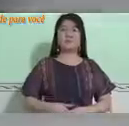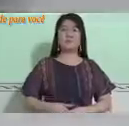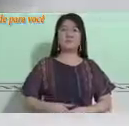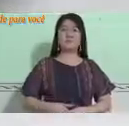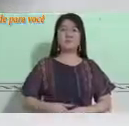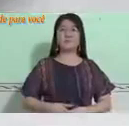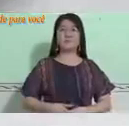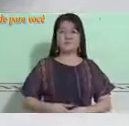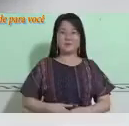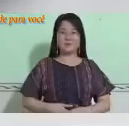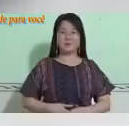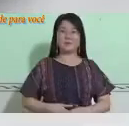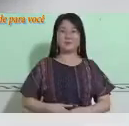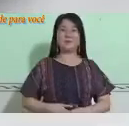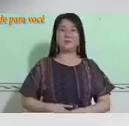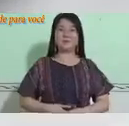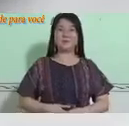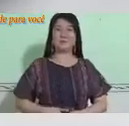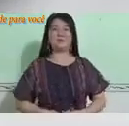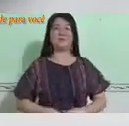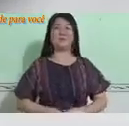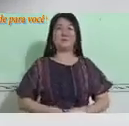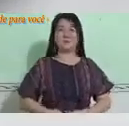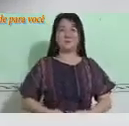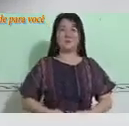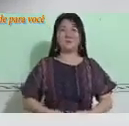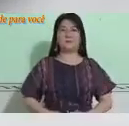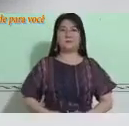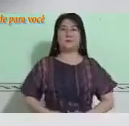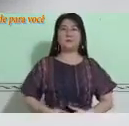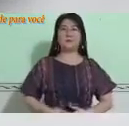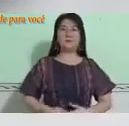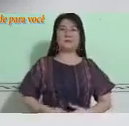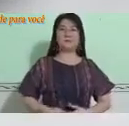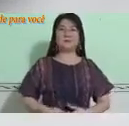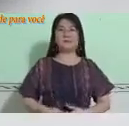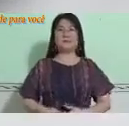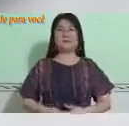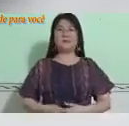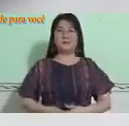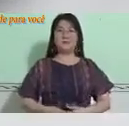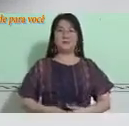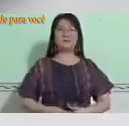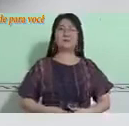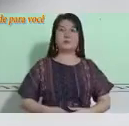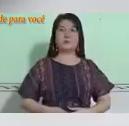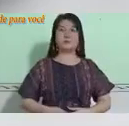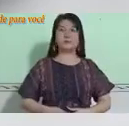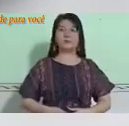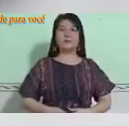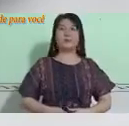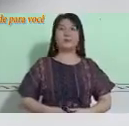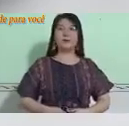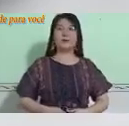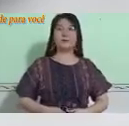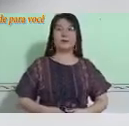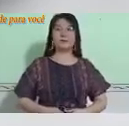Isto porque existem muitos outros fatores que podem causar atraso da menstruação, sem ser gravidez.